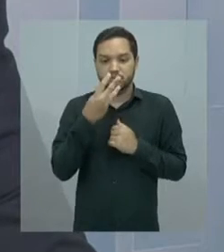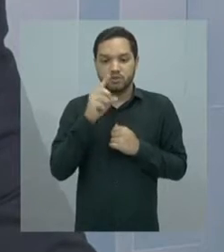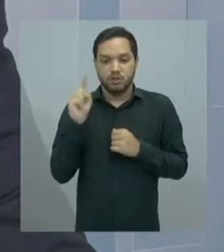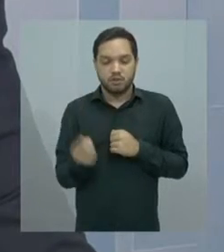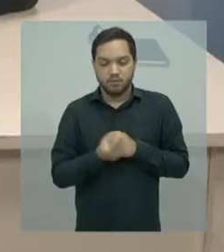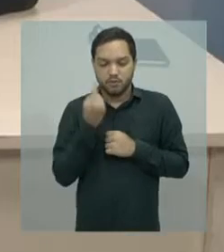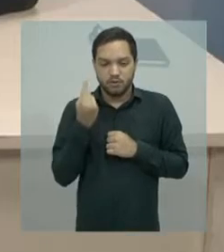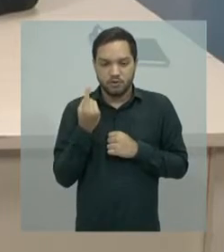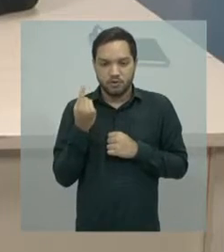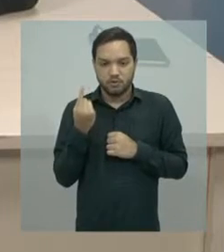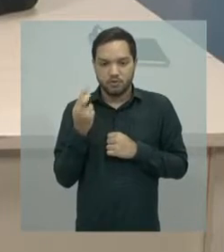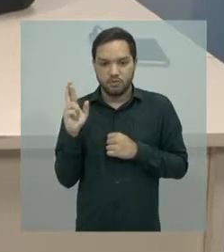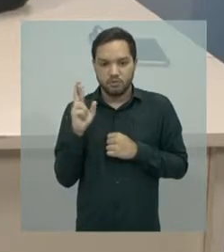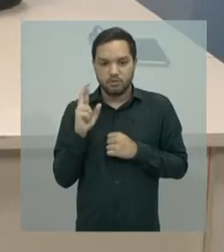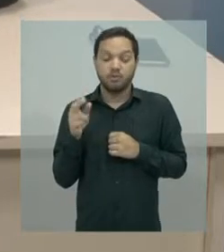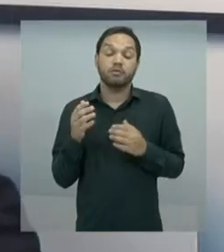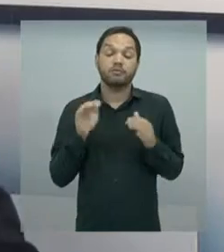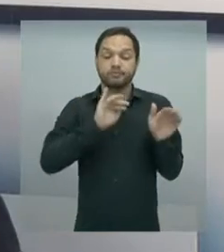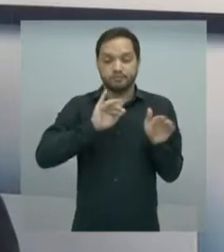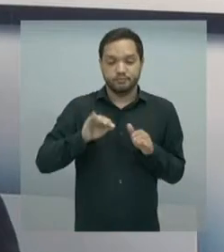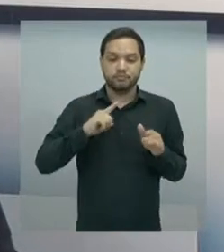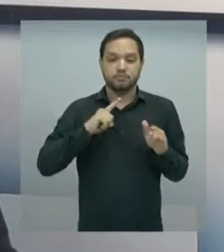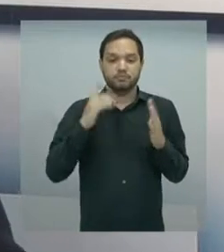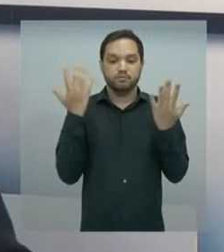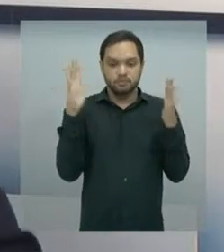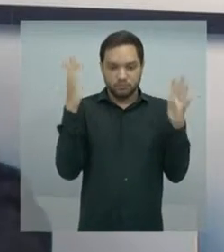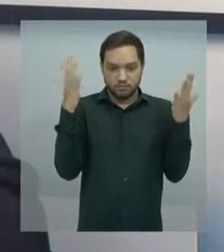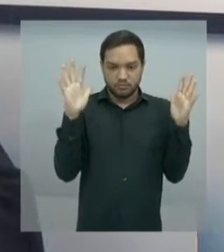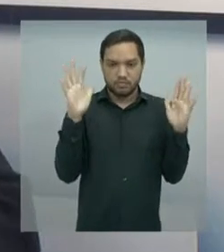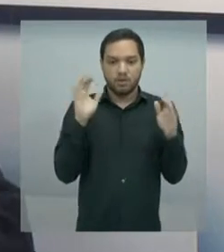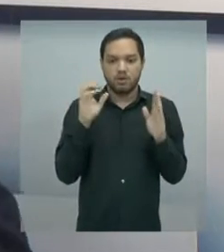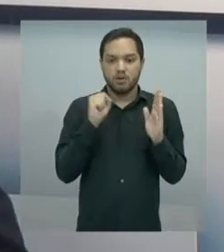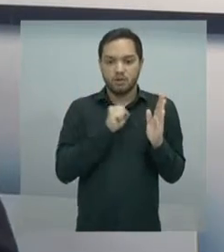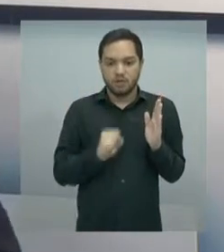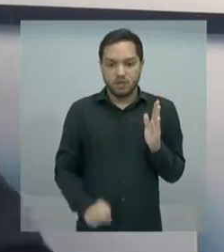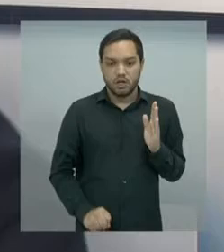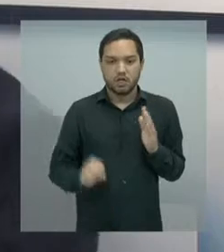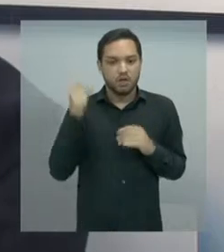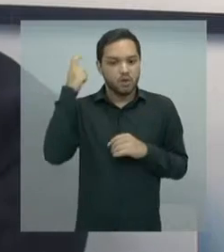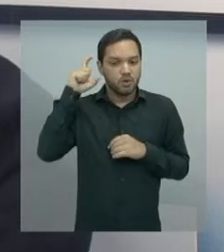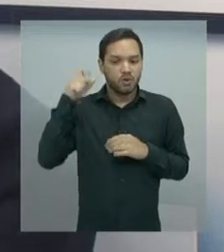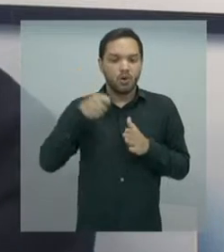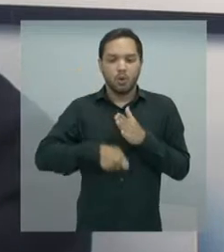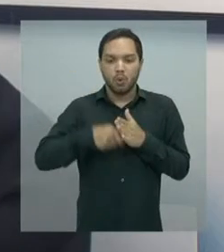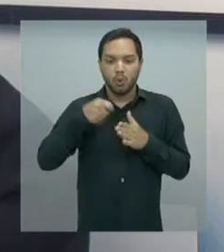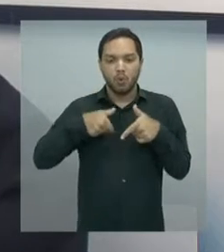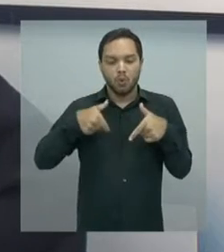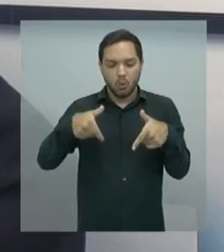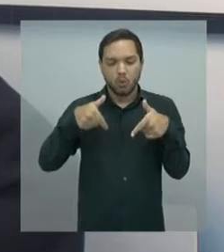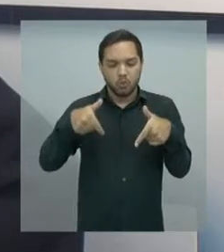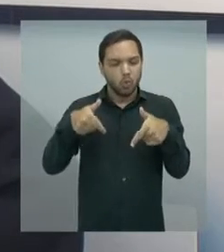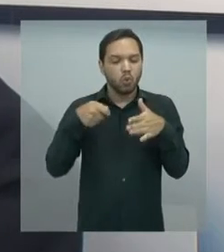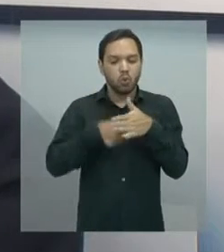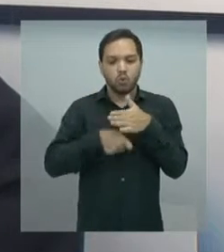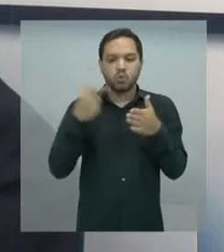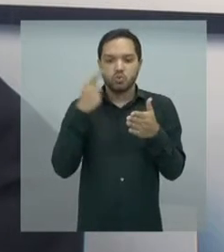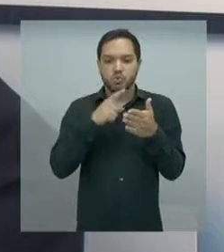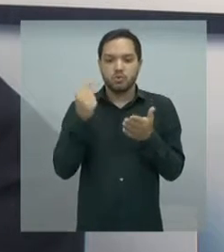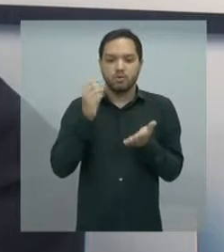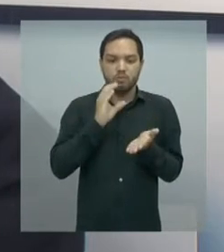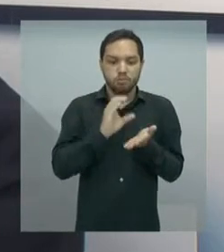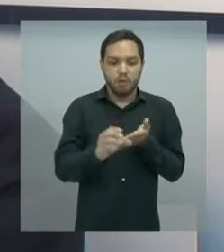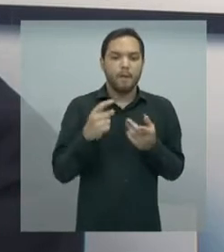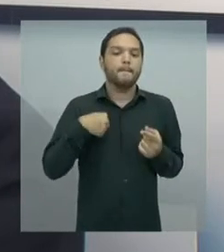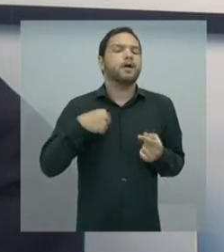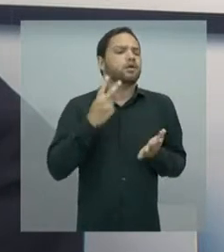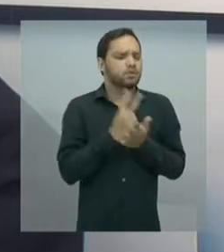nessa... Foi bom o senhor falar aqui, parabenizar o senador Cid Gomes, que lutou muito, né, para que houvesse justiça. Eu acho que... Mas eu denuncio